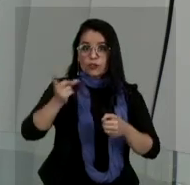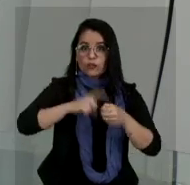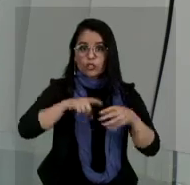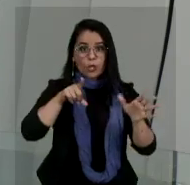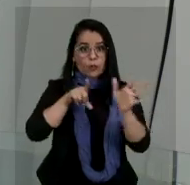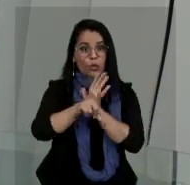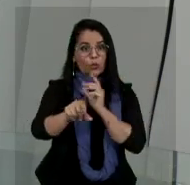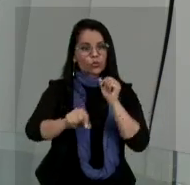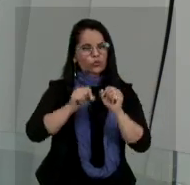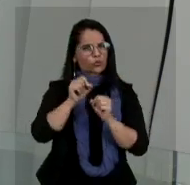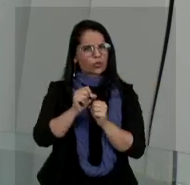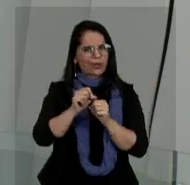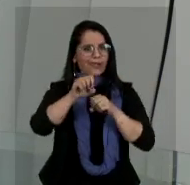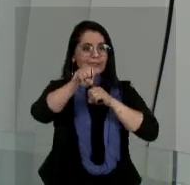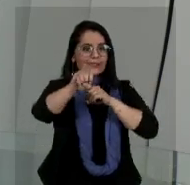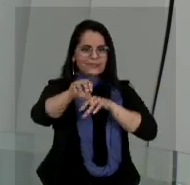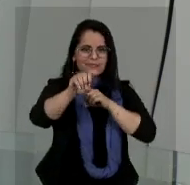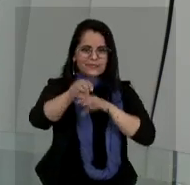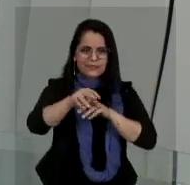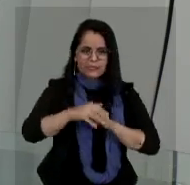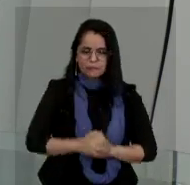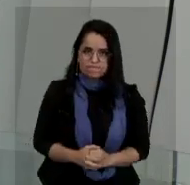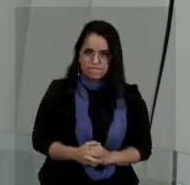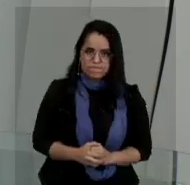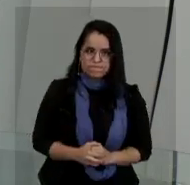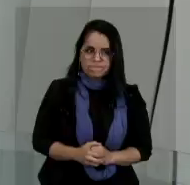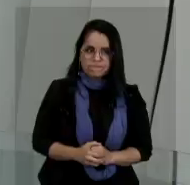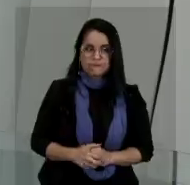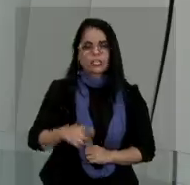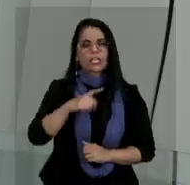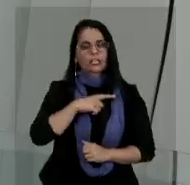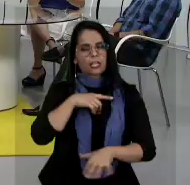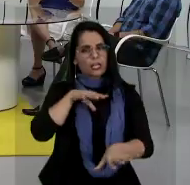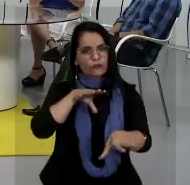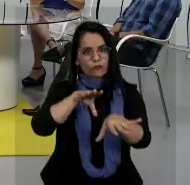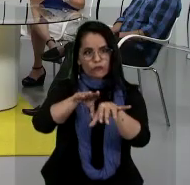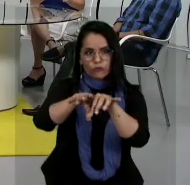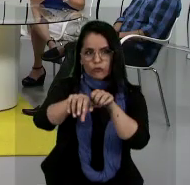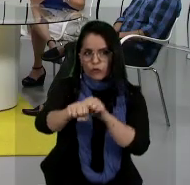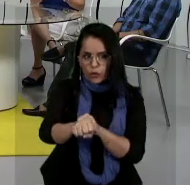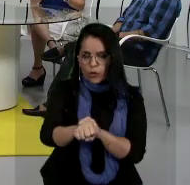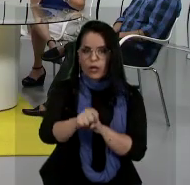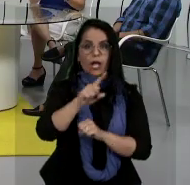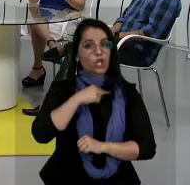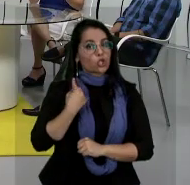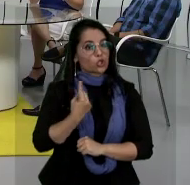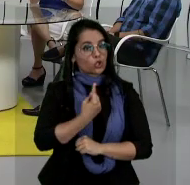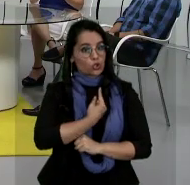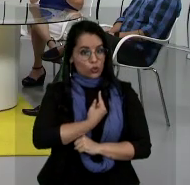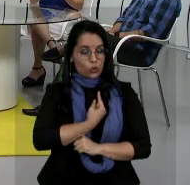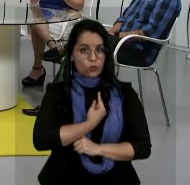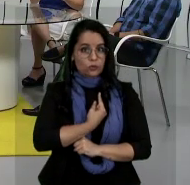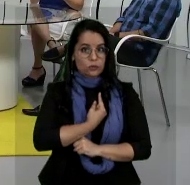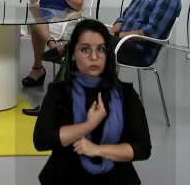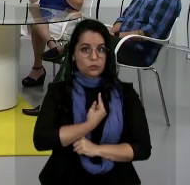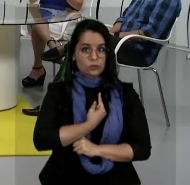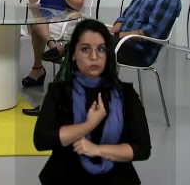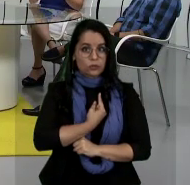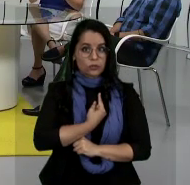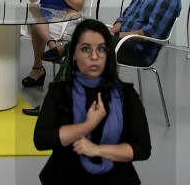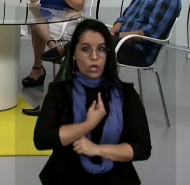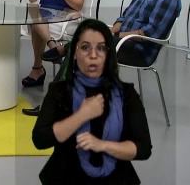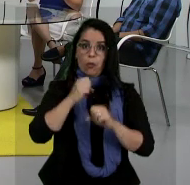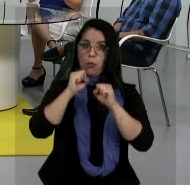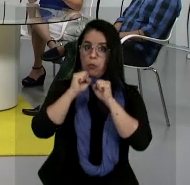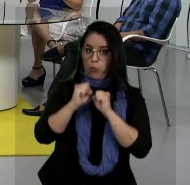que você disse sobre o ensinar, além da formação de termos, né, além de termos a formação